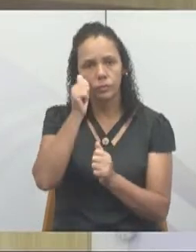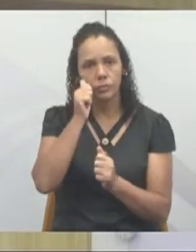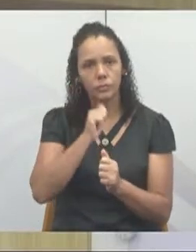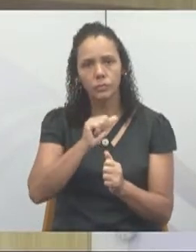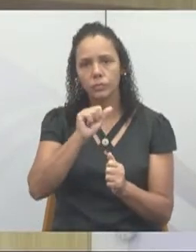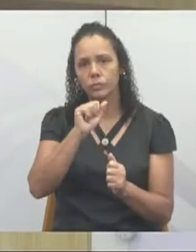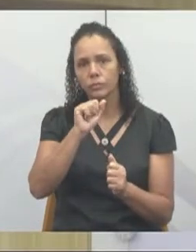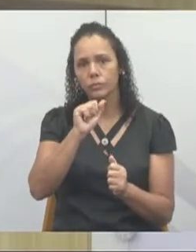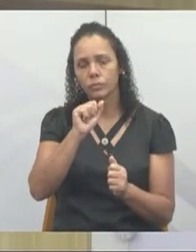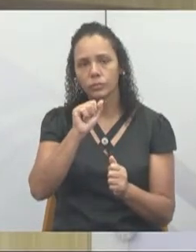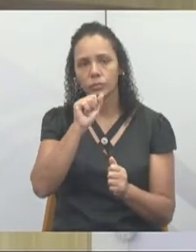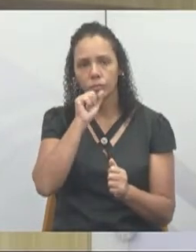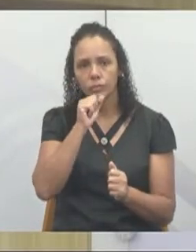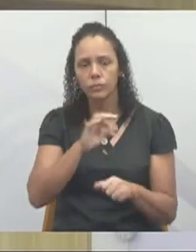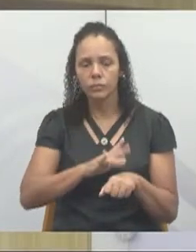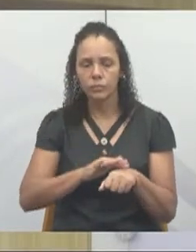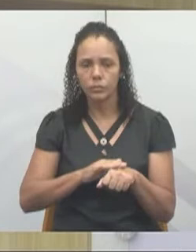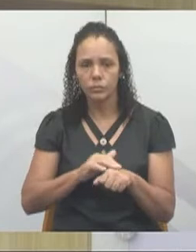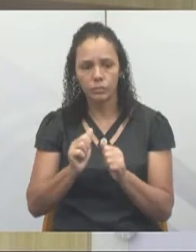enferma.